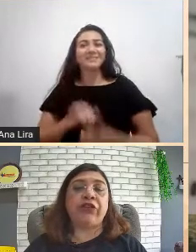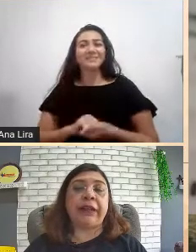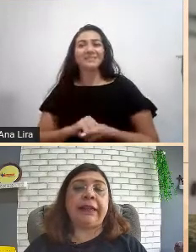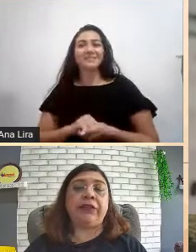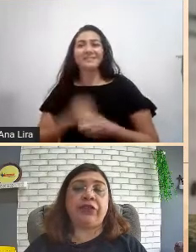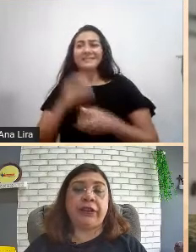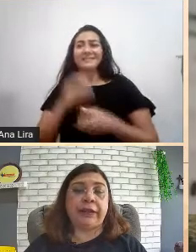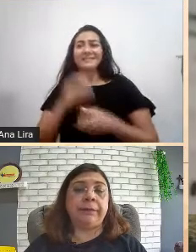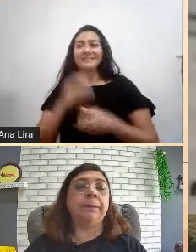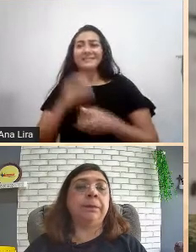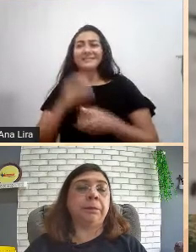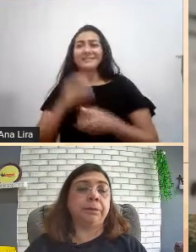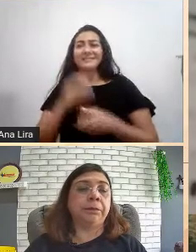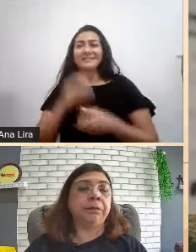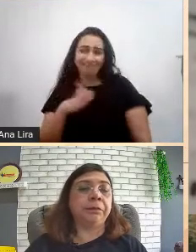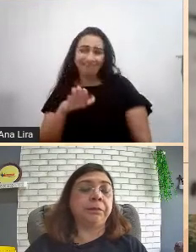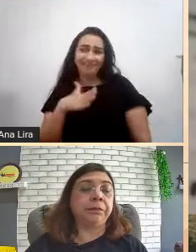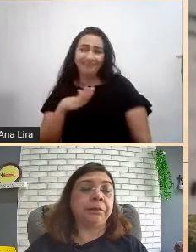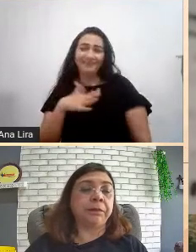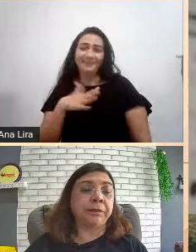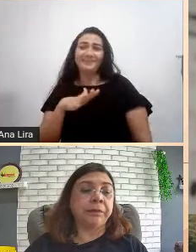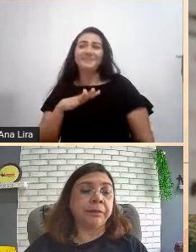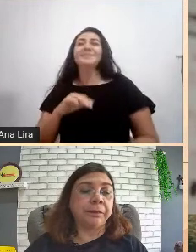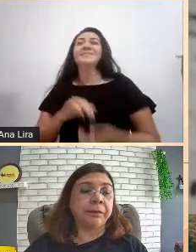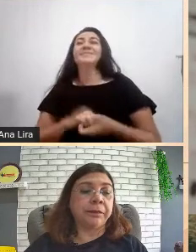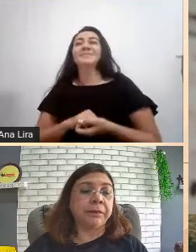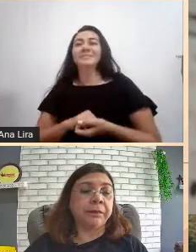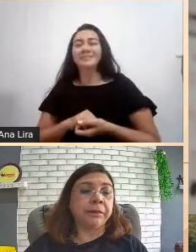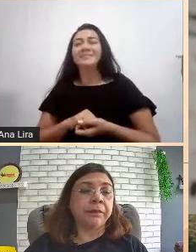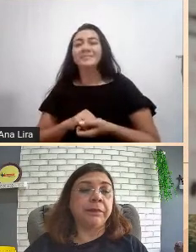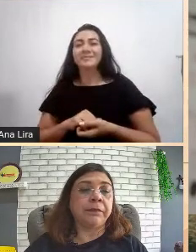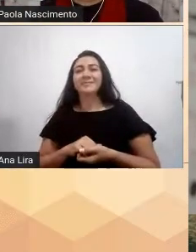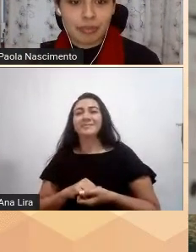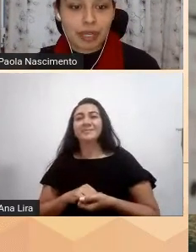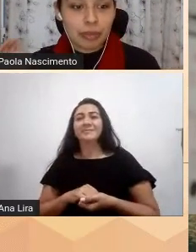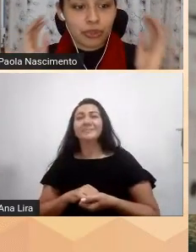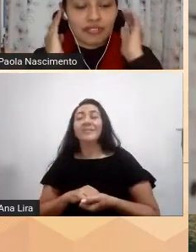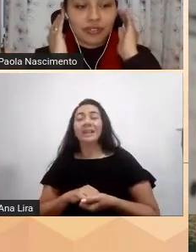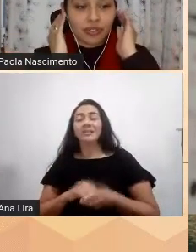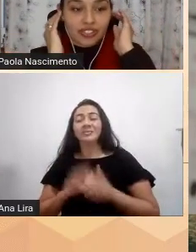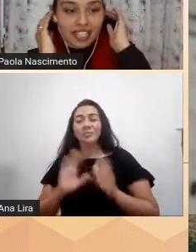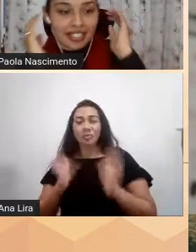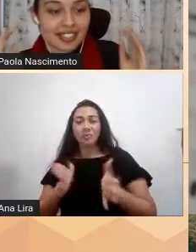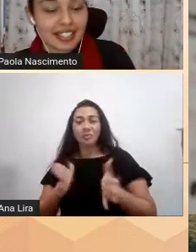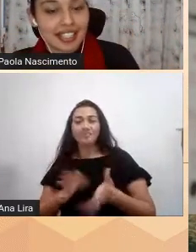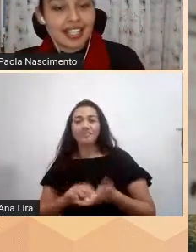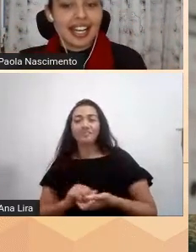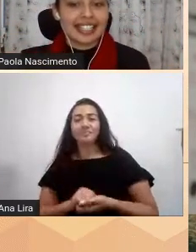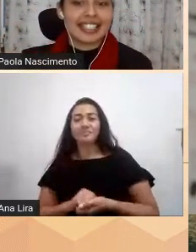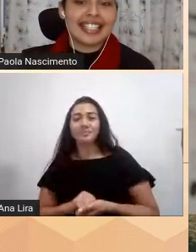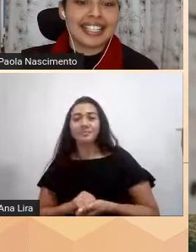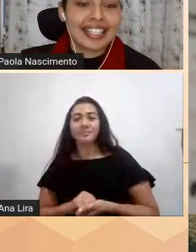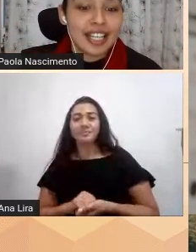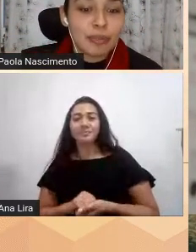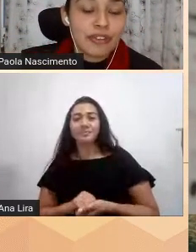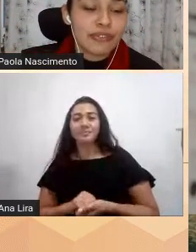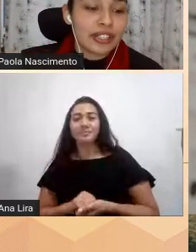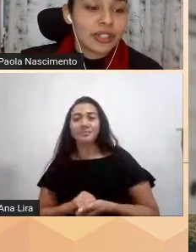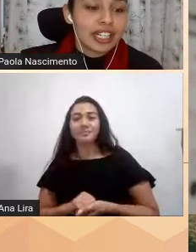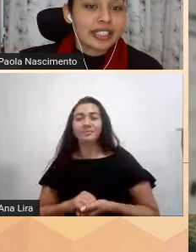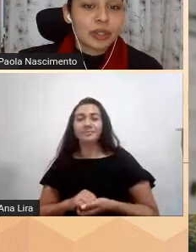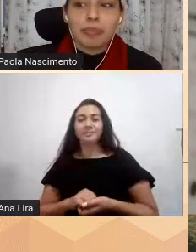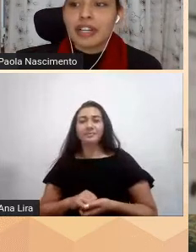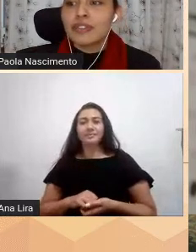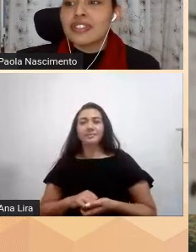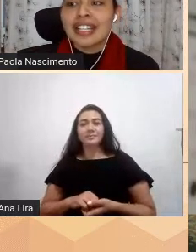Tá, já está em tela cheia. Show. Deixa eu só passar para cá, para mim poder ver vocês. Aqui,